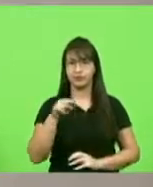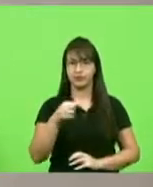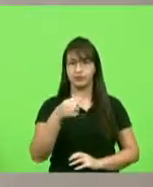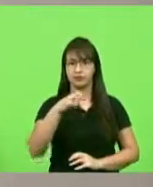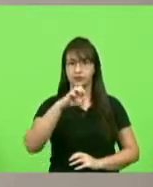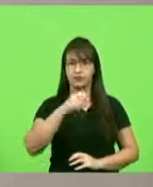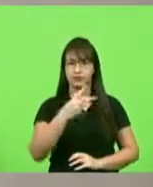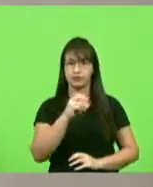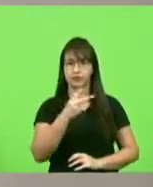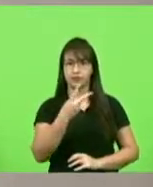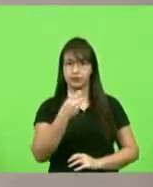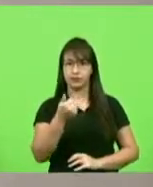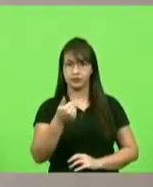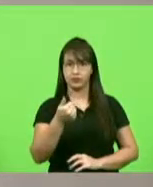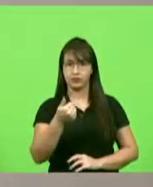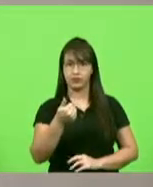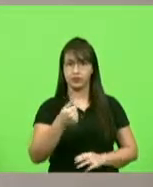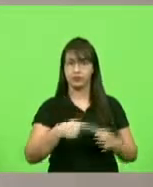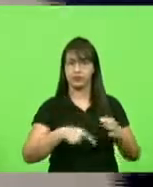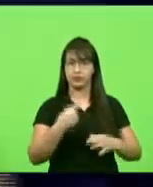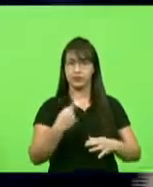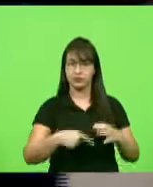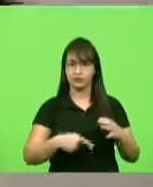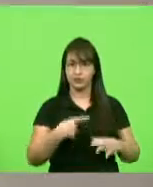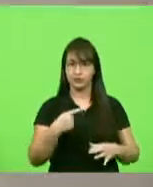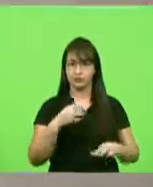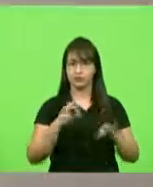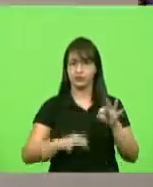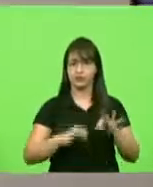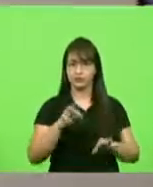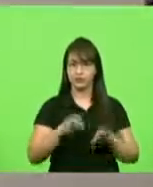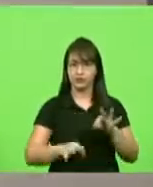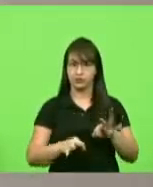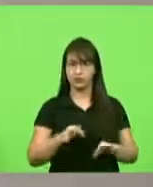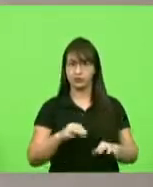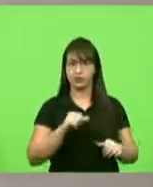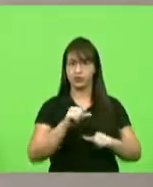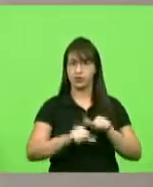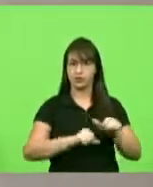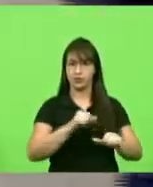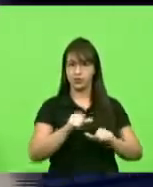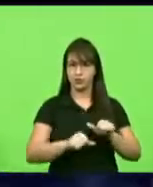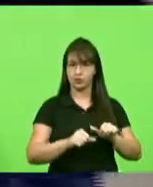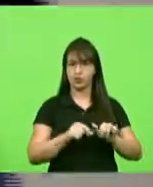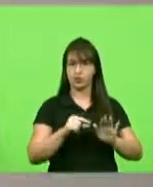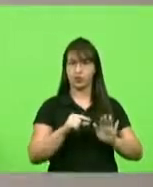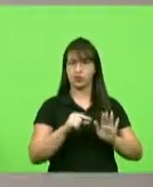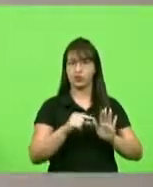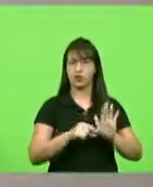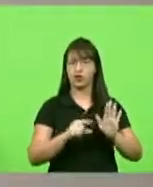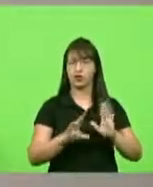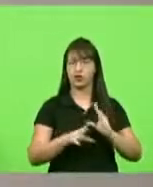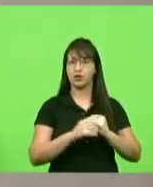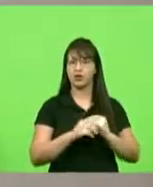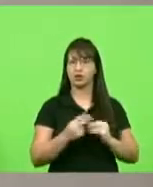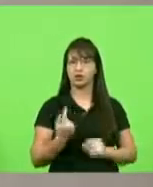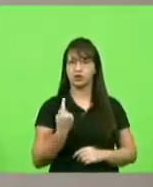75.9/2021, autor Comissão de Constituição e Justiça. Altera o anexo único referente ao município de Guaraciaba da